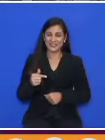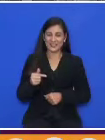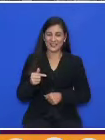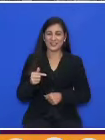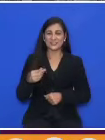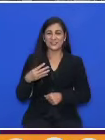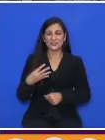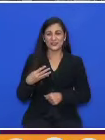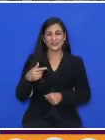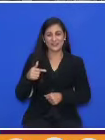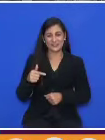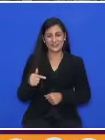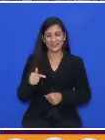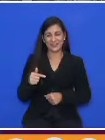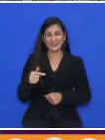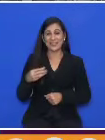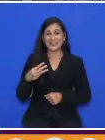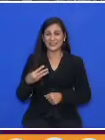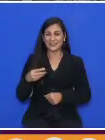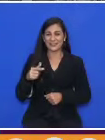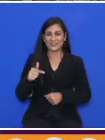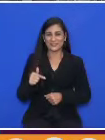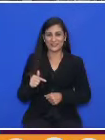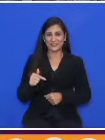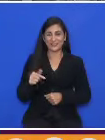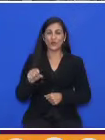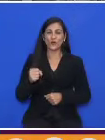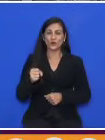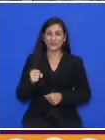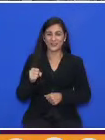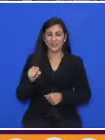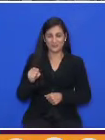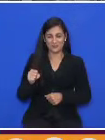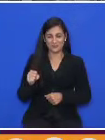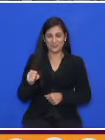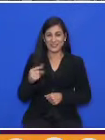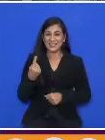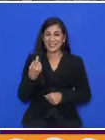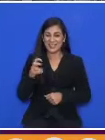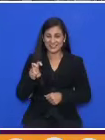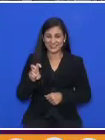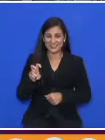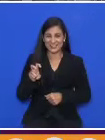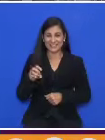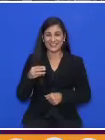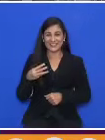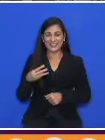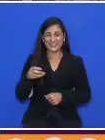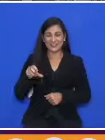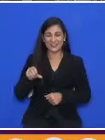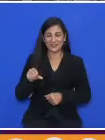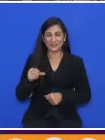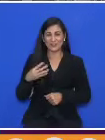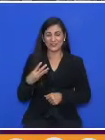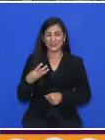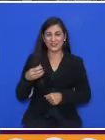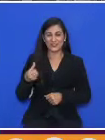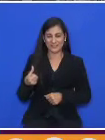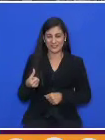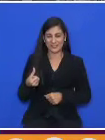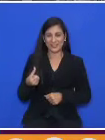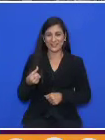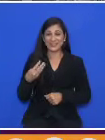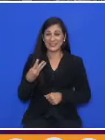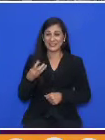67, 47, 37, 88, 15, 39,